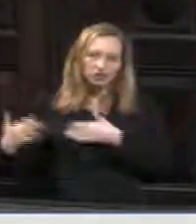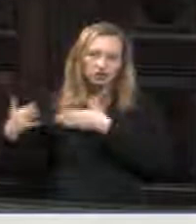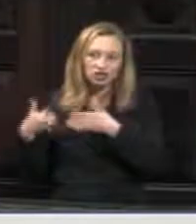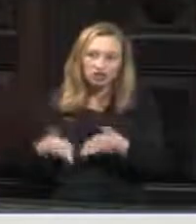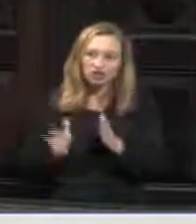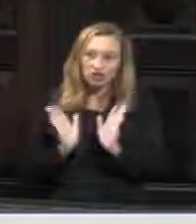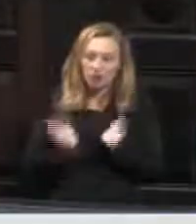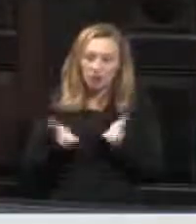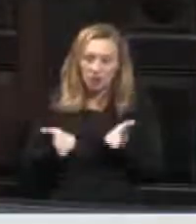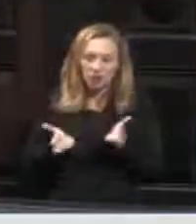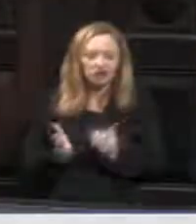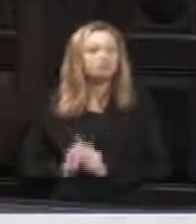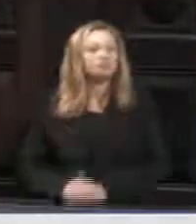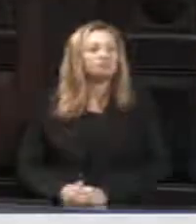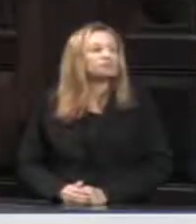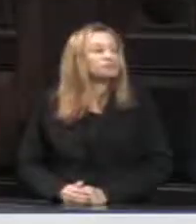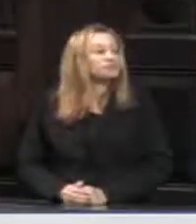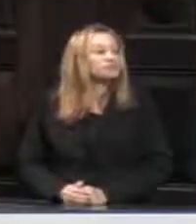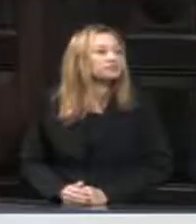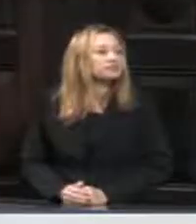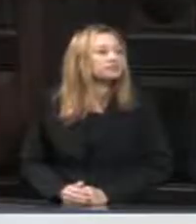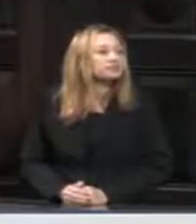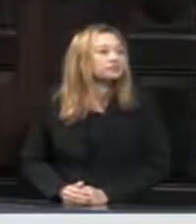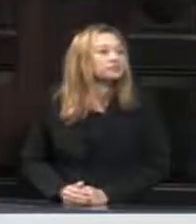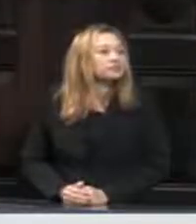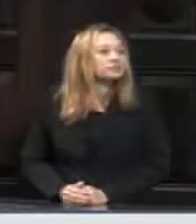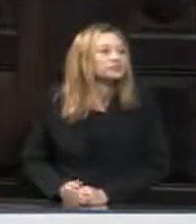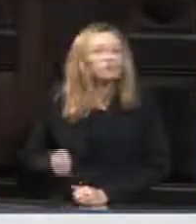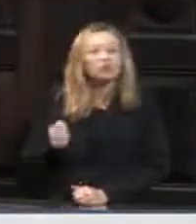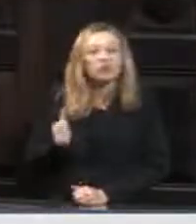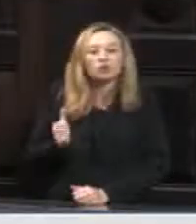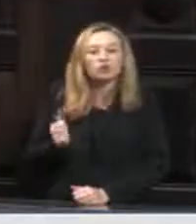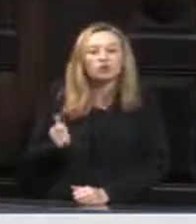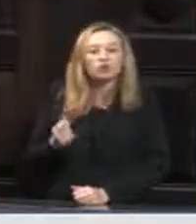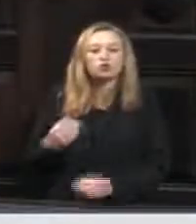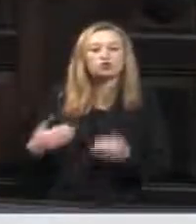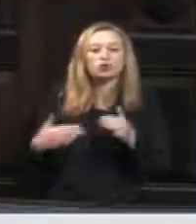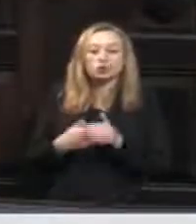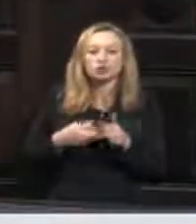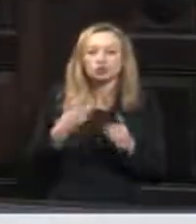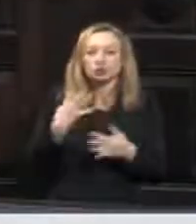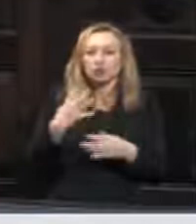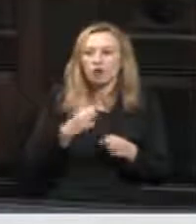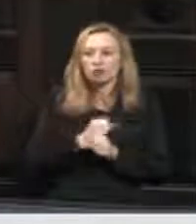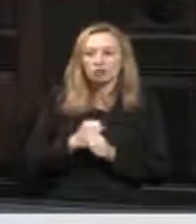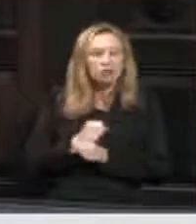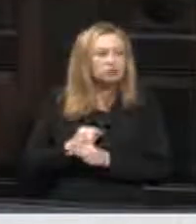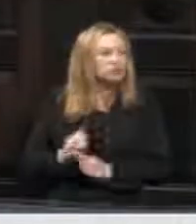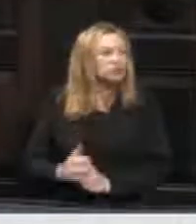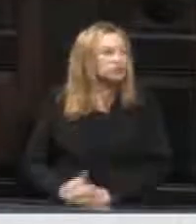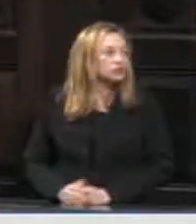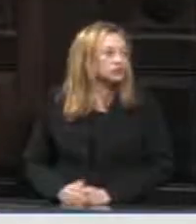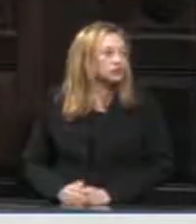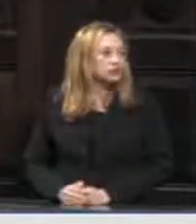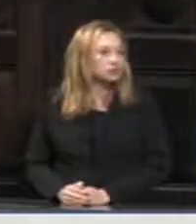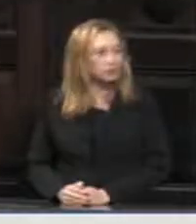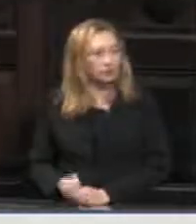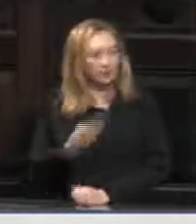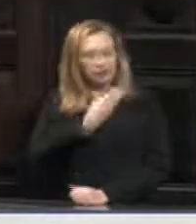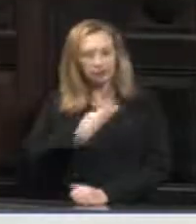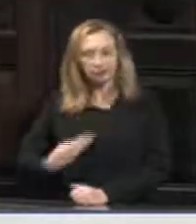no parlamento, um pouco sobre os últimos 4 anos. Nos últimos 4 anos de